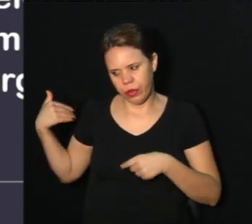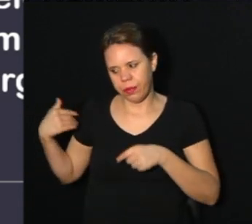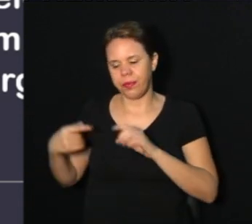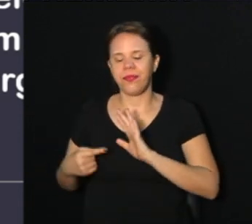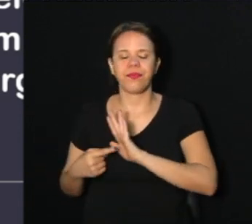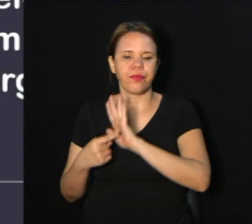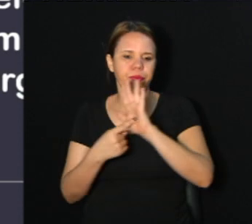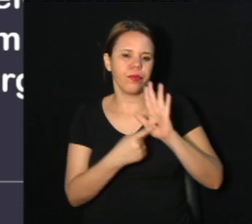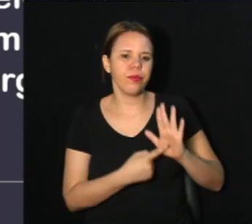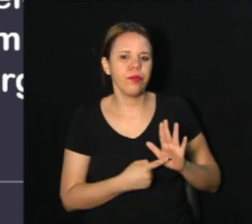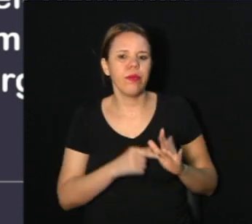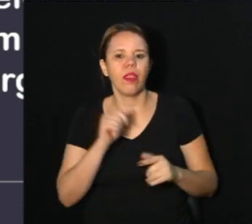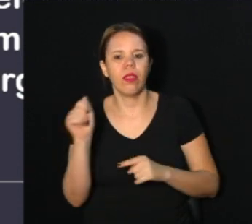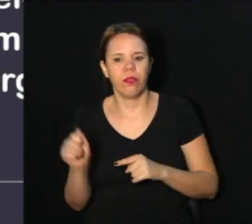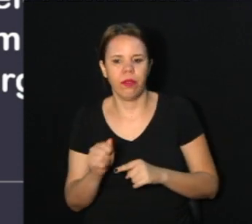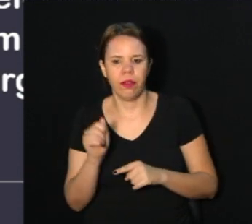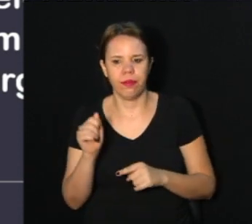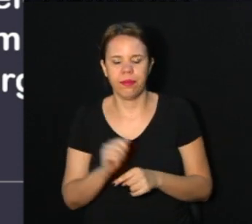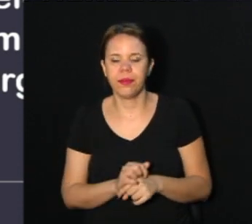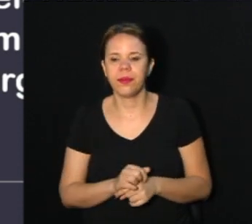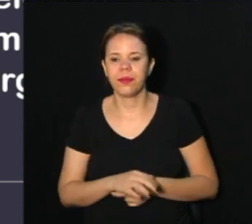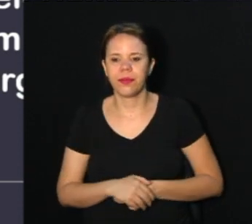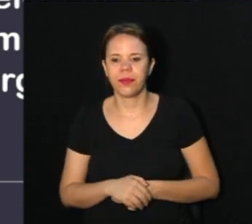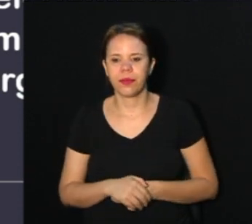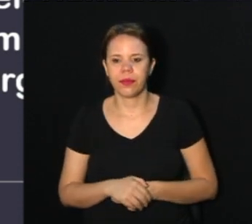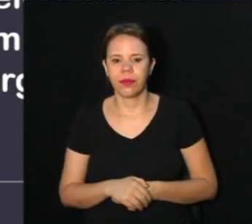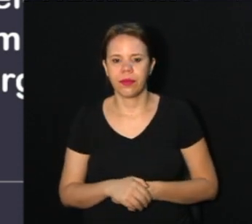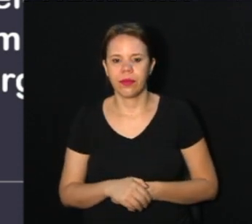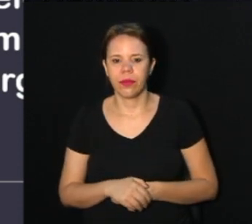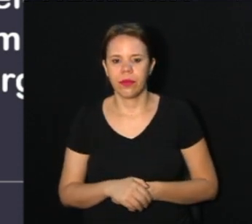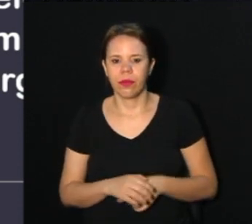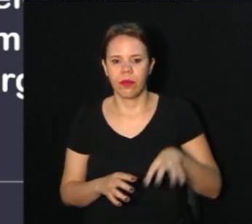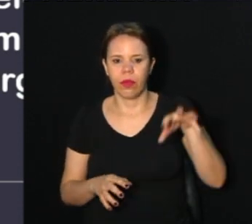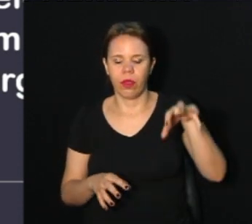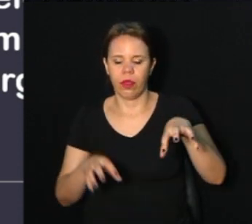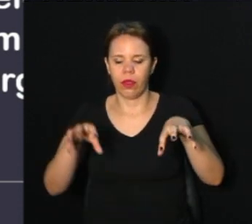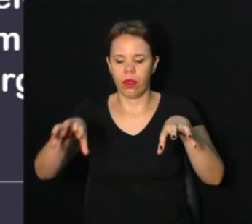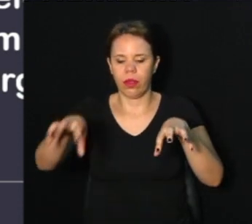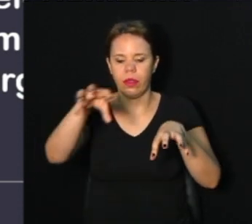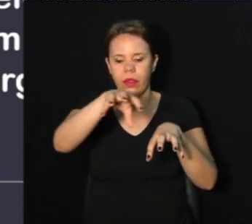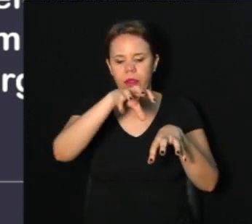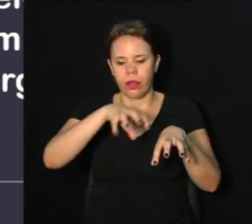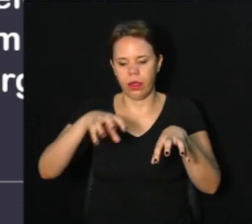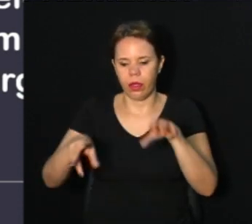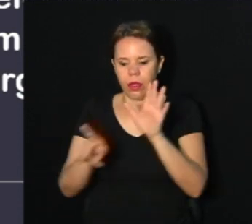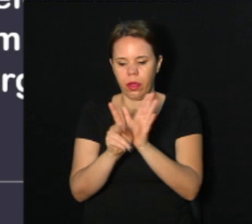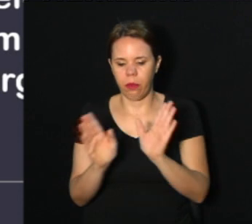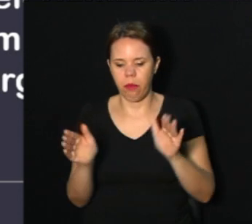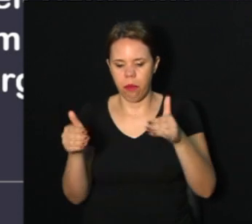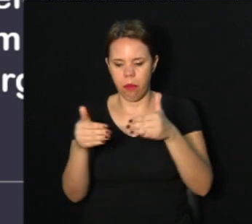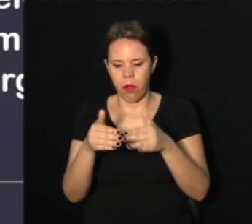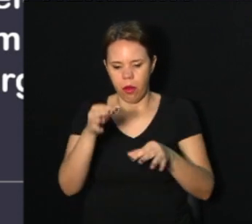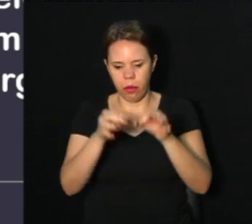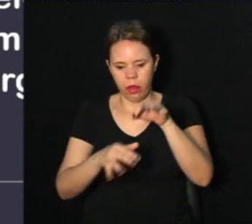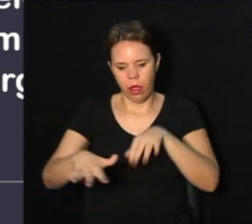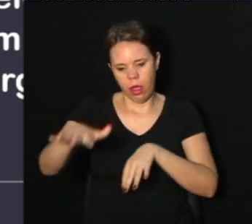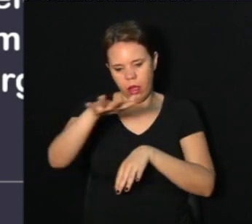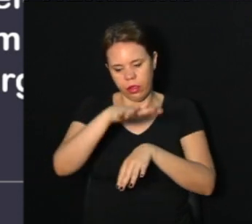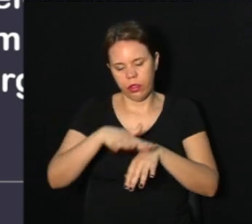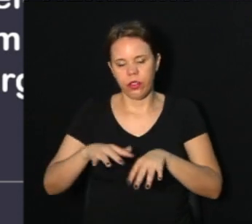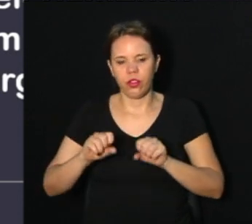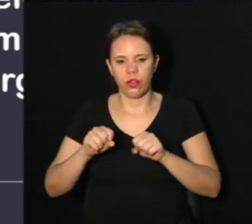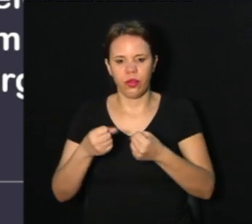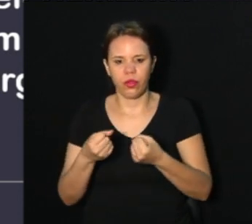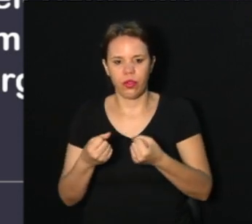apresentada pela associação, dividindo a Procuradoria em setores especializados. Então, nós entendemos